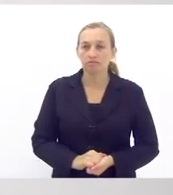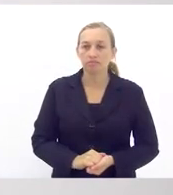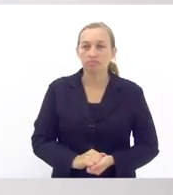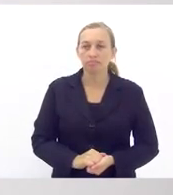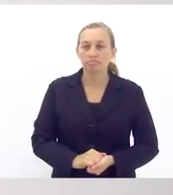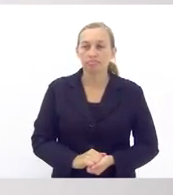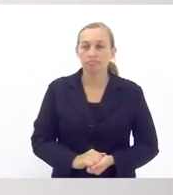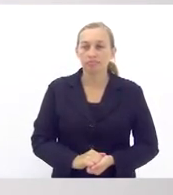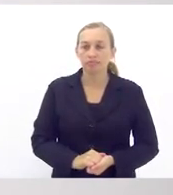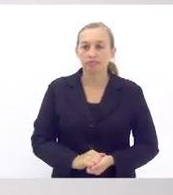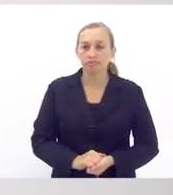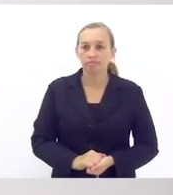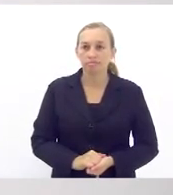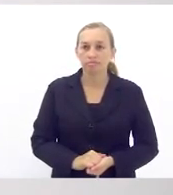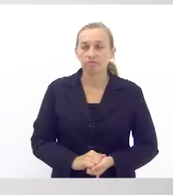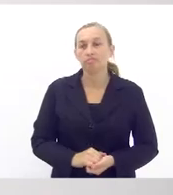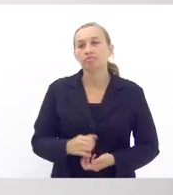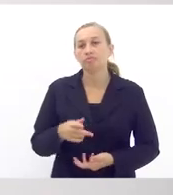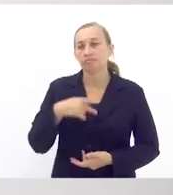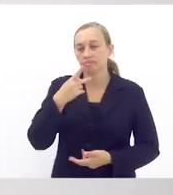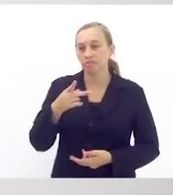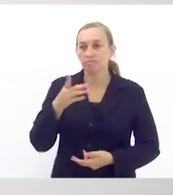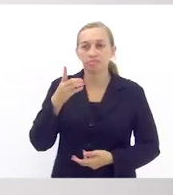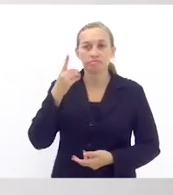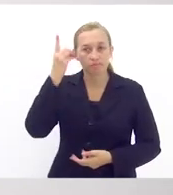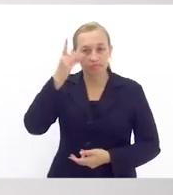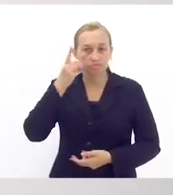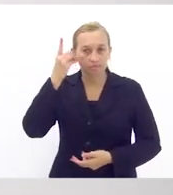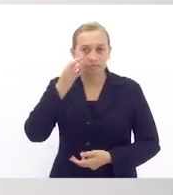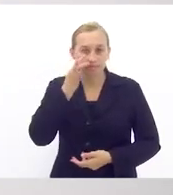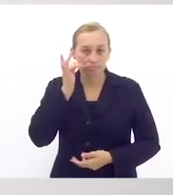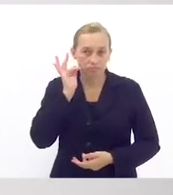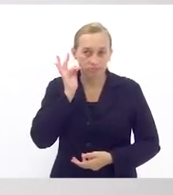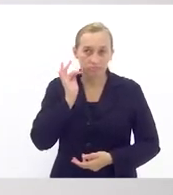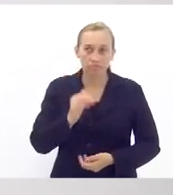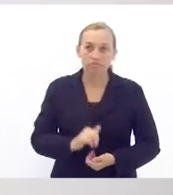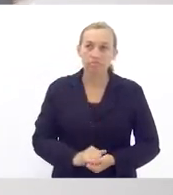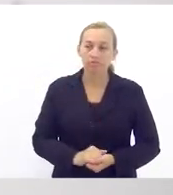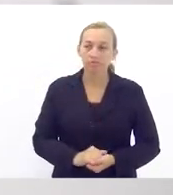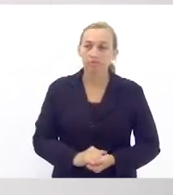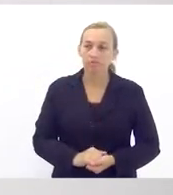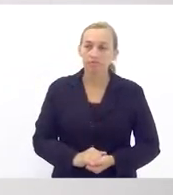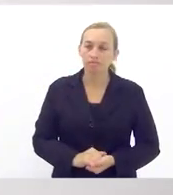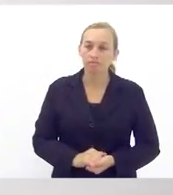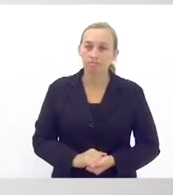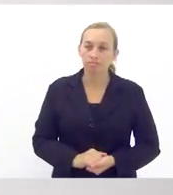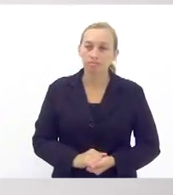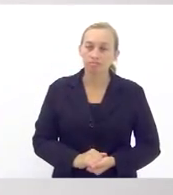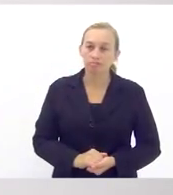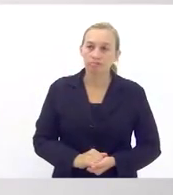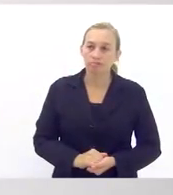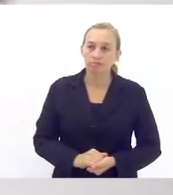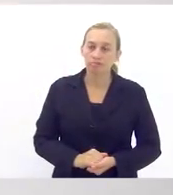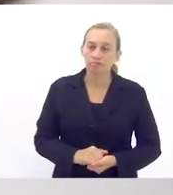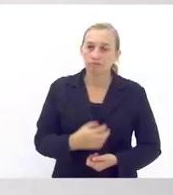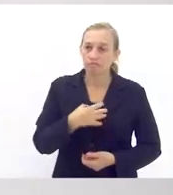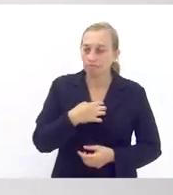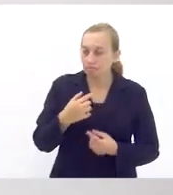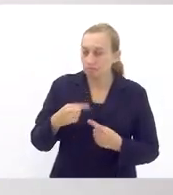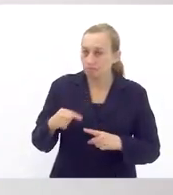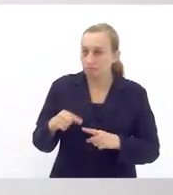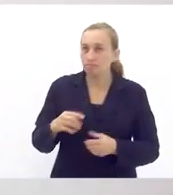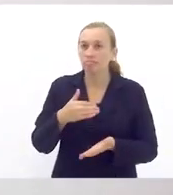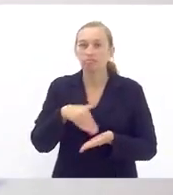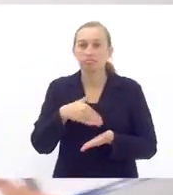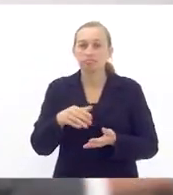ah as colocações levantadas pelo excelentíssimo Deputado Flávio Serafim no sentido de provocar ah